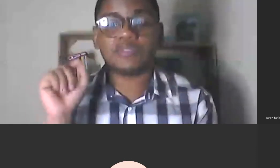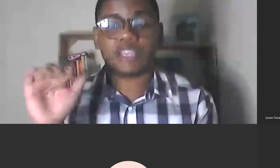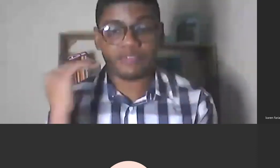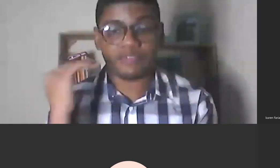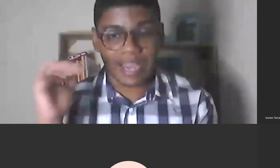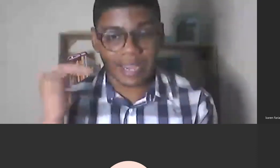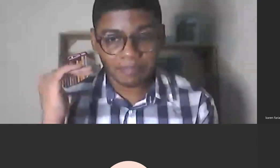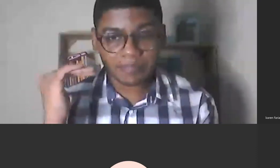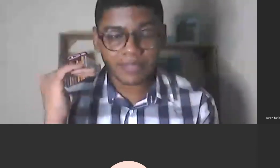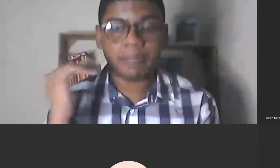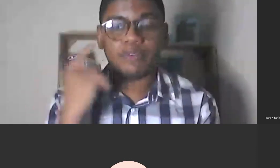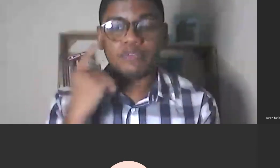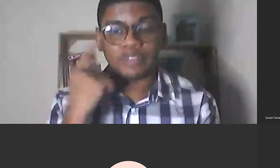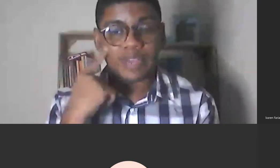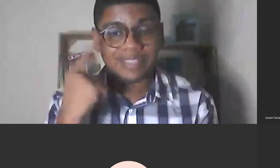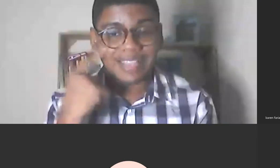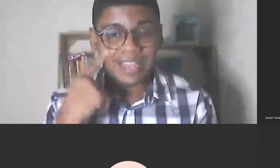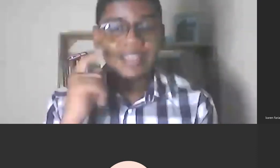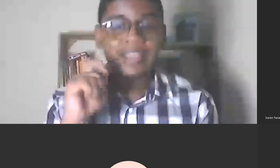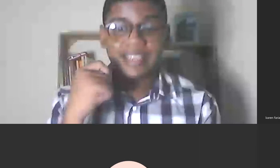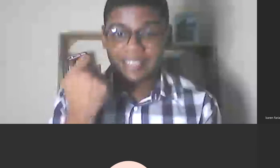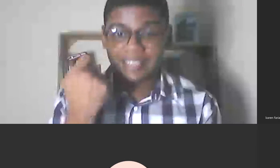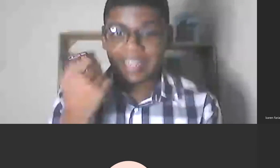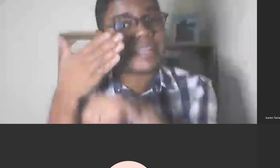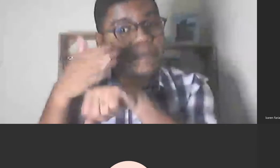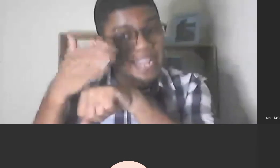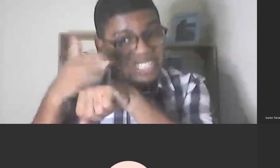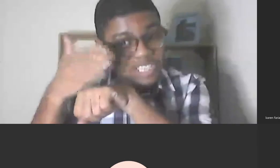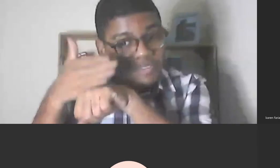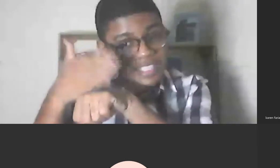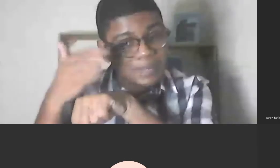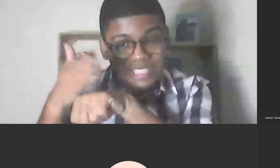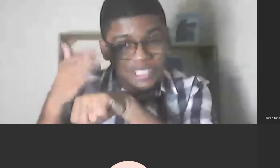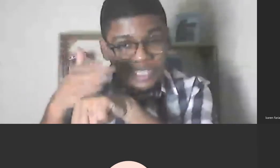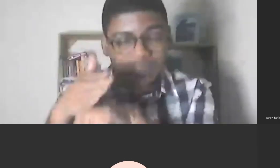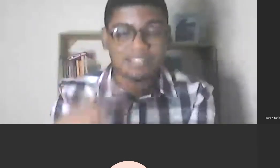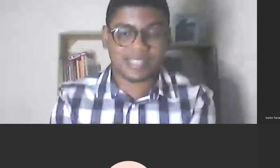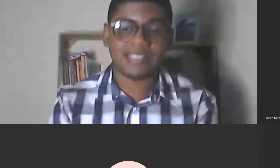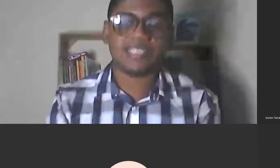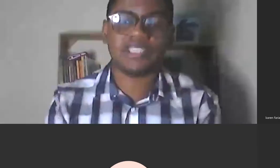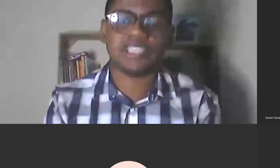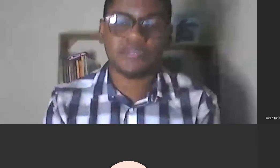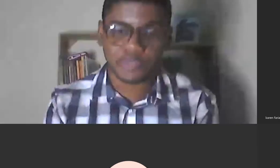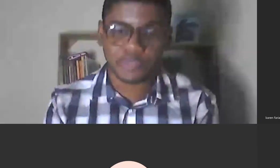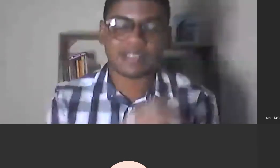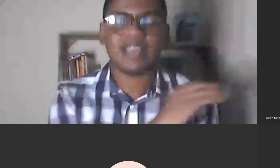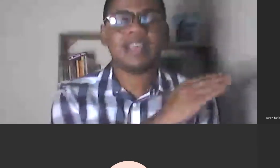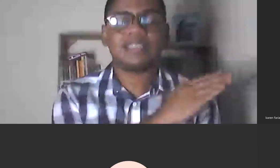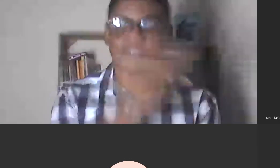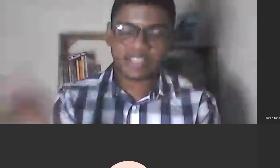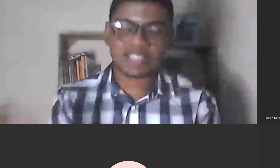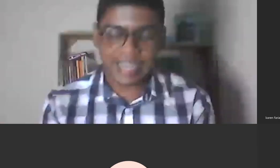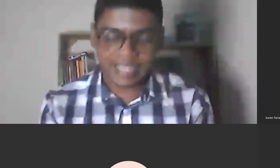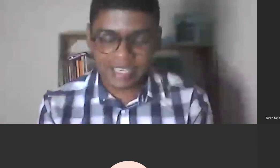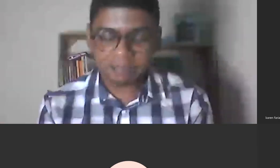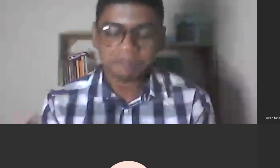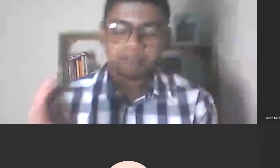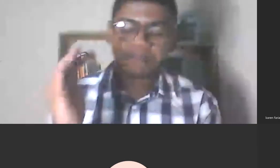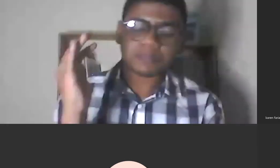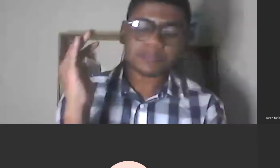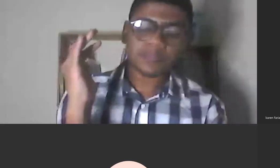prática que vocês vão ter que me enviar, tá? Para eu visualizar esses sinais na prática, vocês praticando esses sinais que a gente já fez